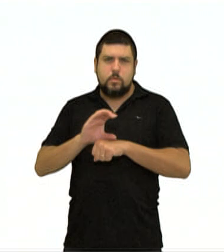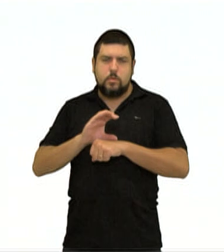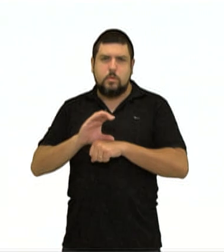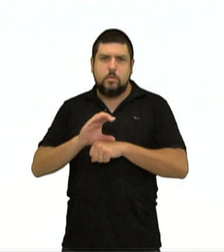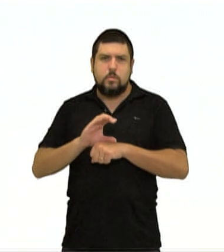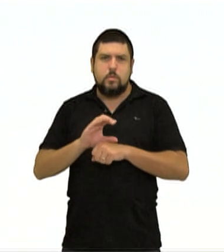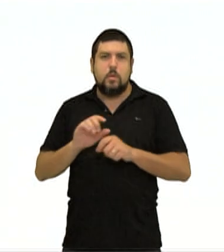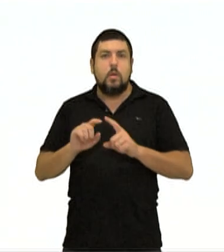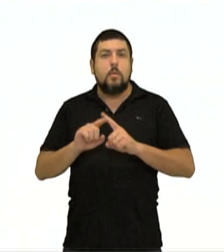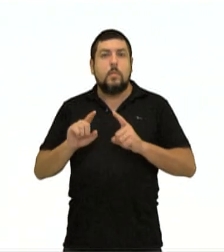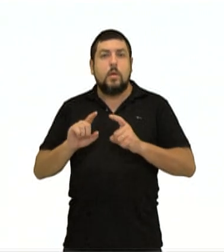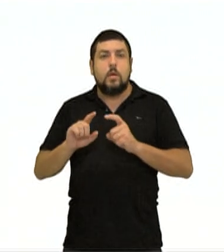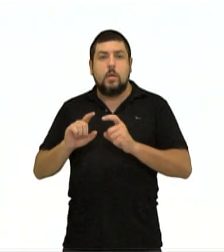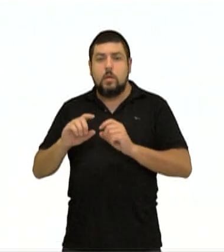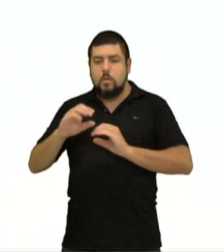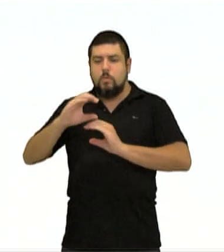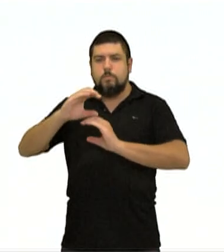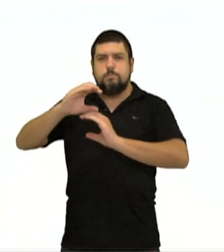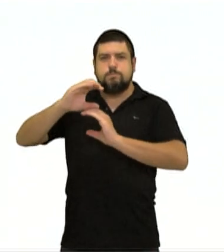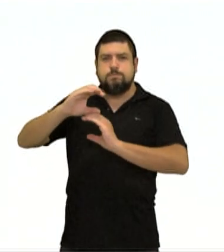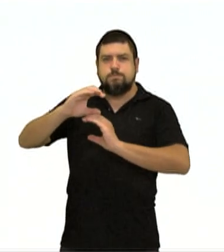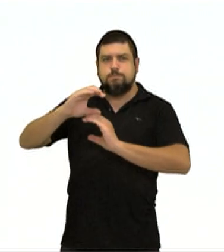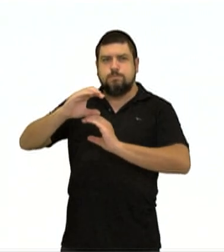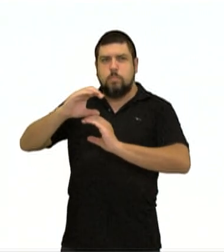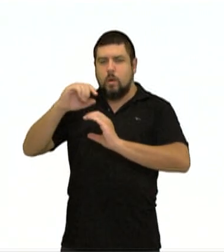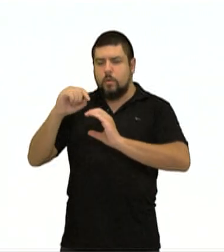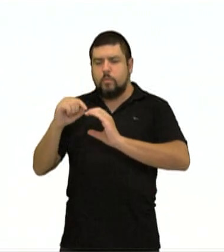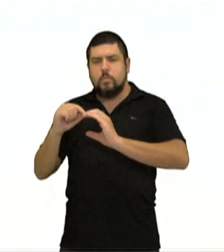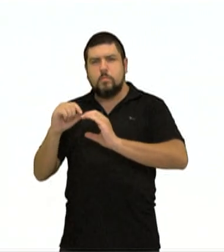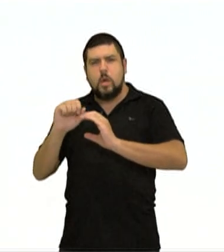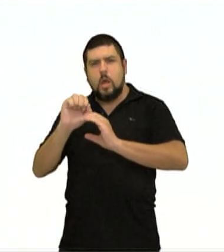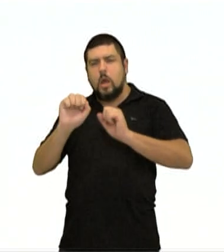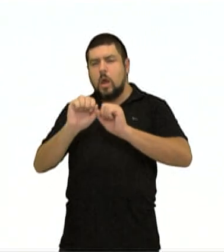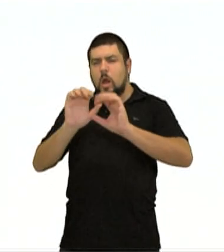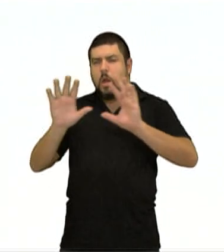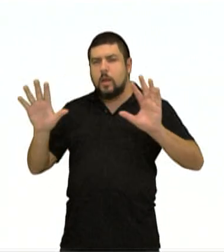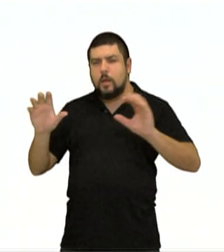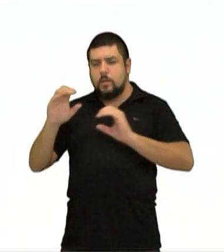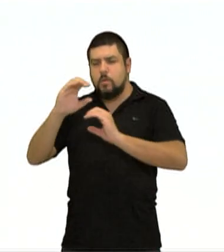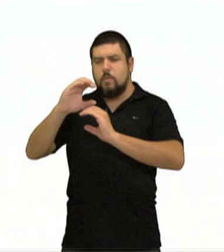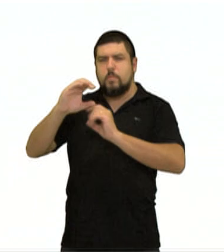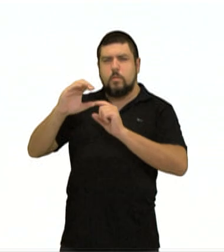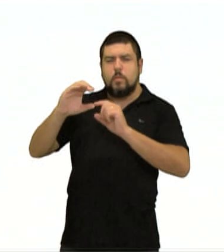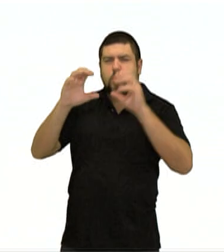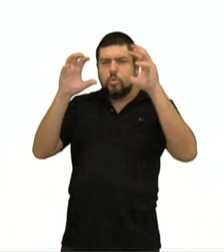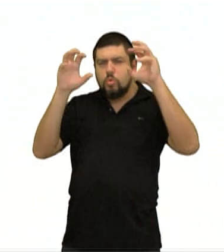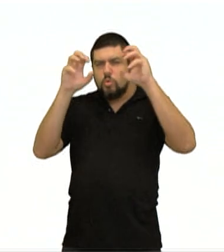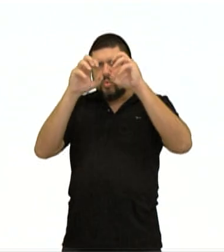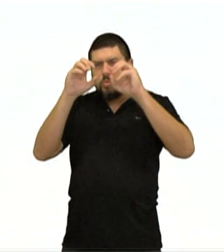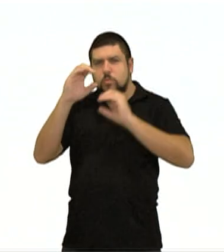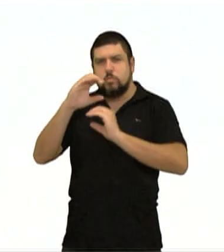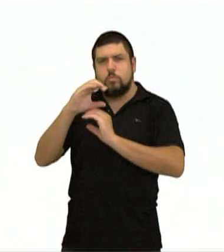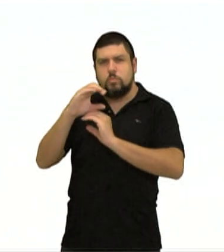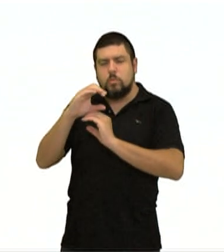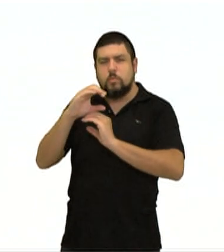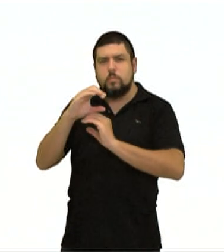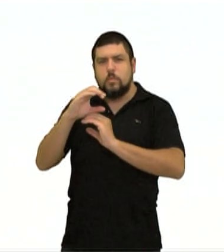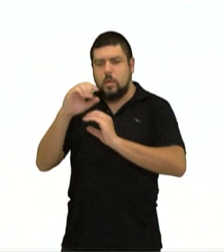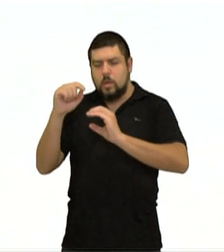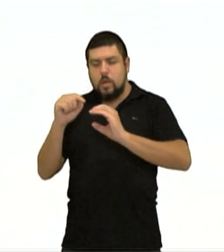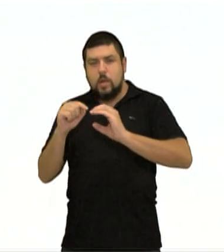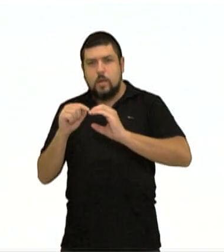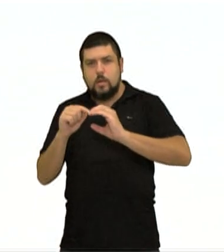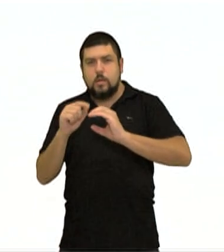um cinza mais claro e um cinza mais escuro. O mais claro representa a água, o